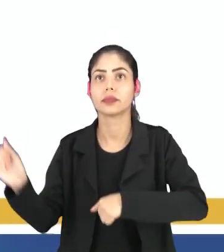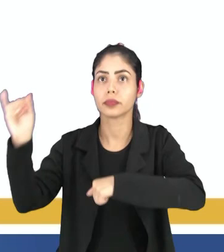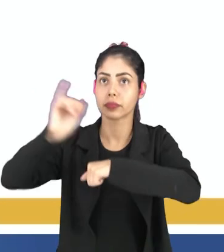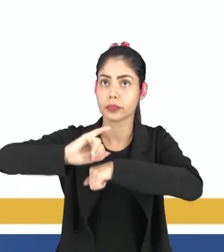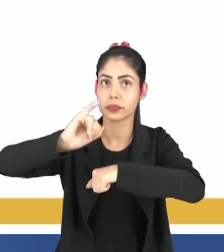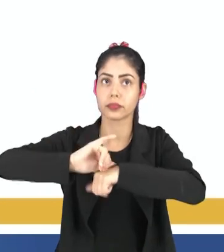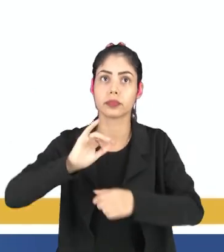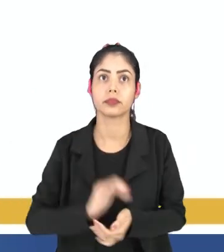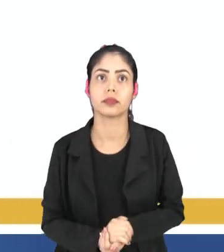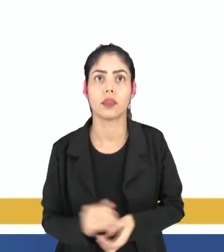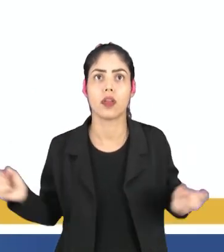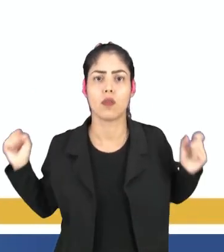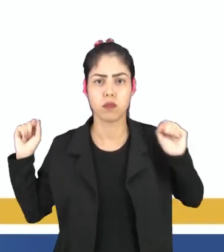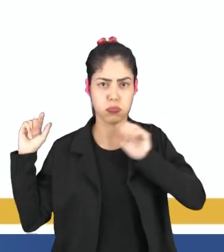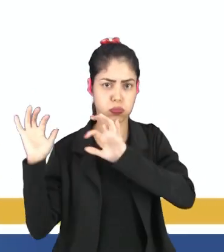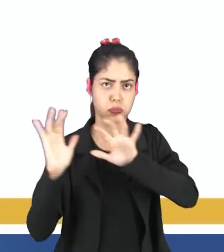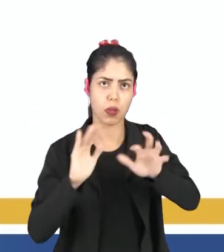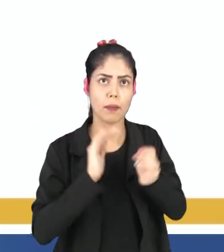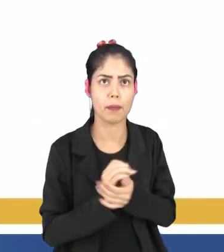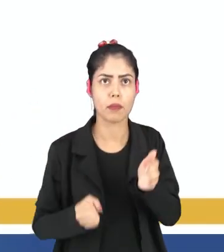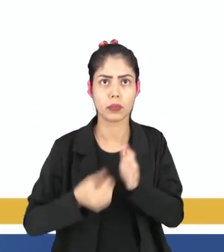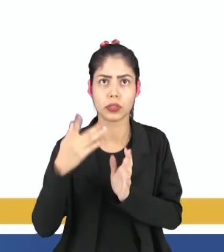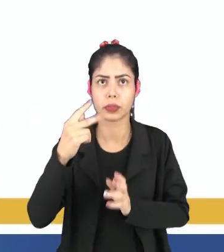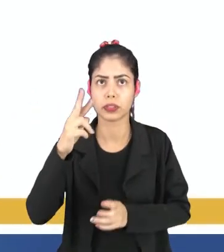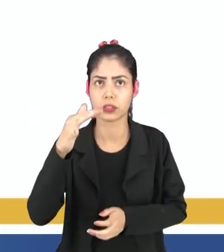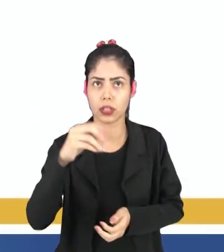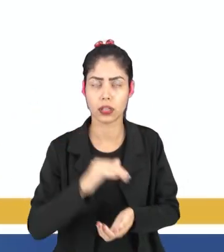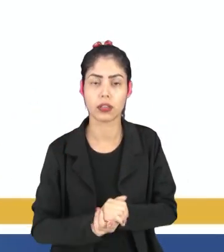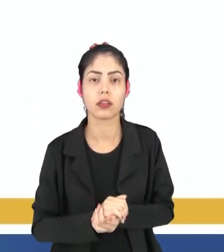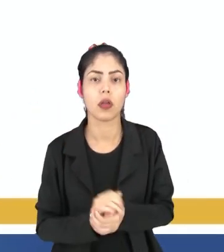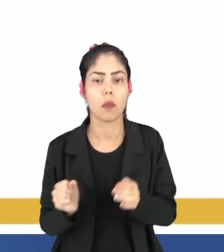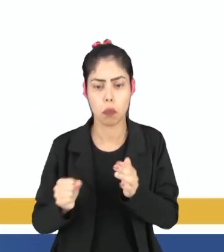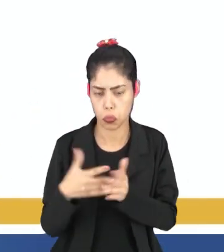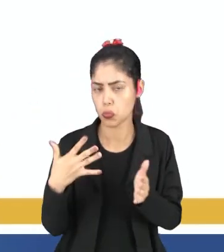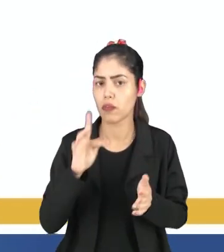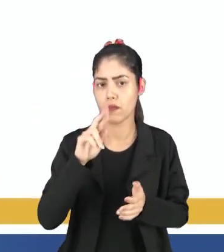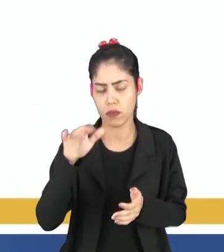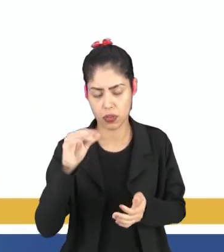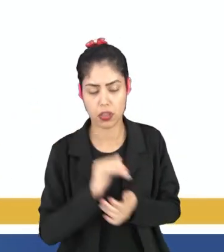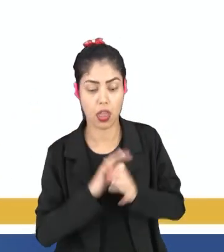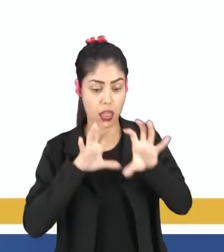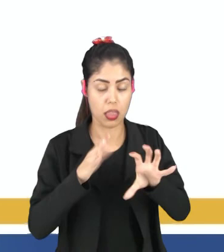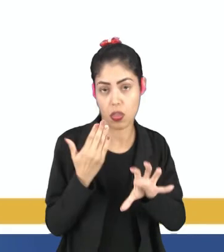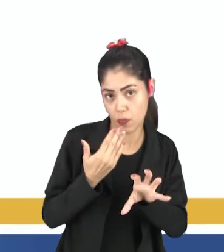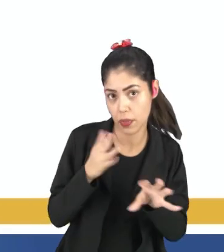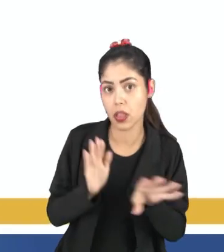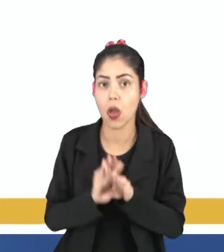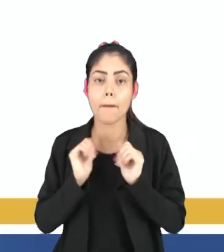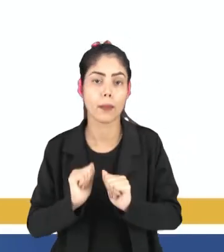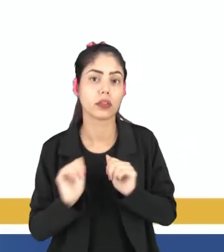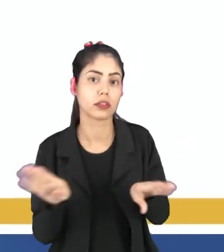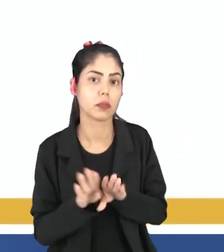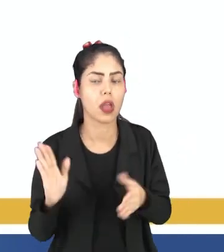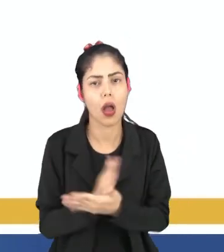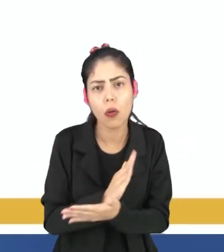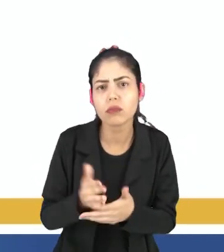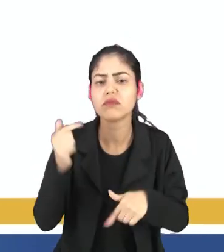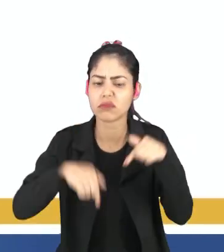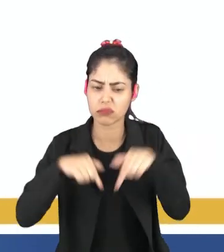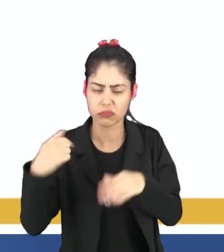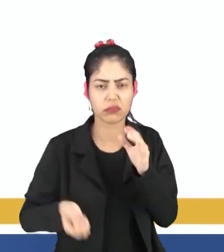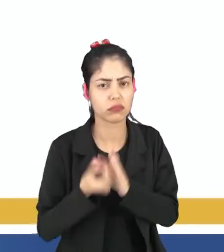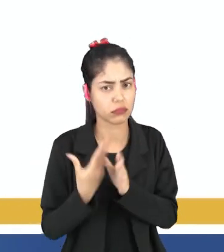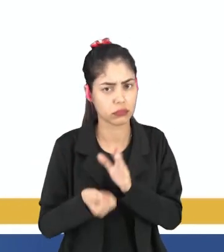Metais pesados, infestação parasitária e de pesticidas. Então, você pode ter fungos e bactérias agindo naquele alimento, como você pode ter algum produto químico, né?